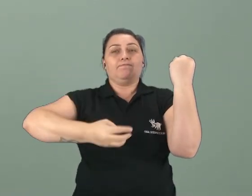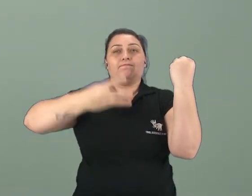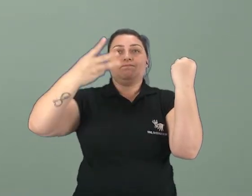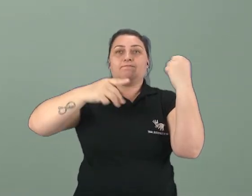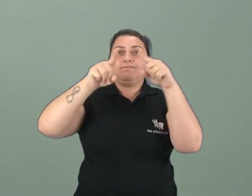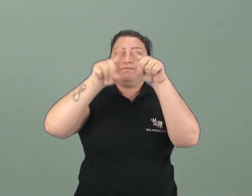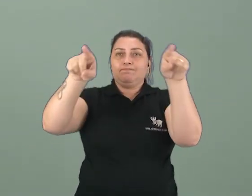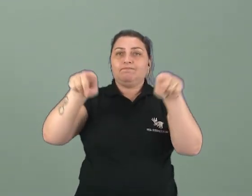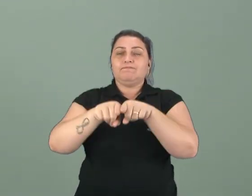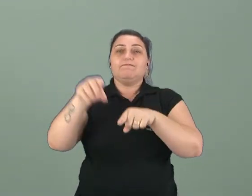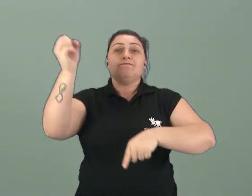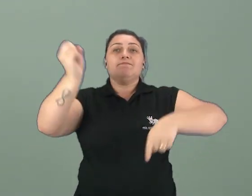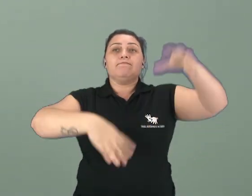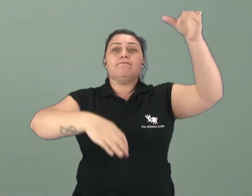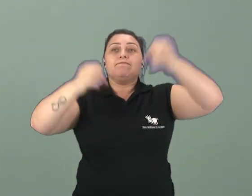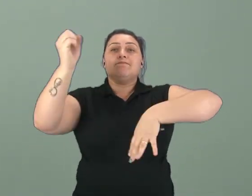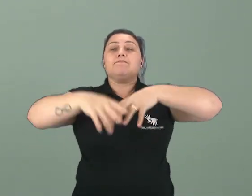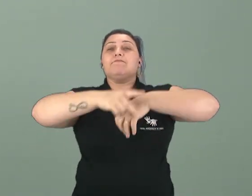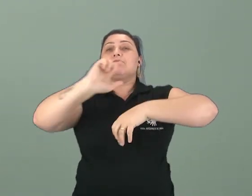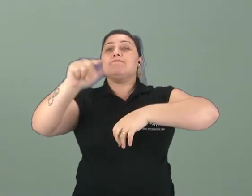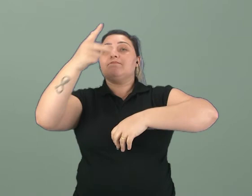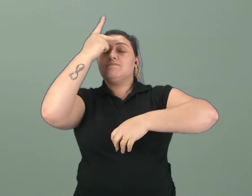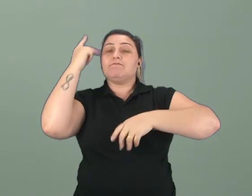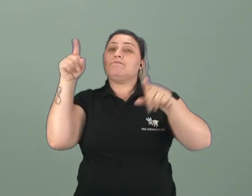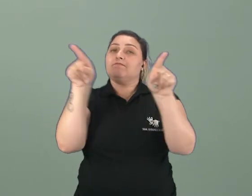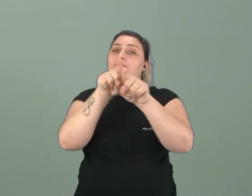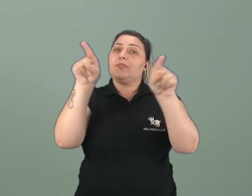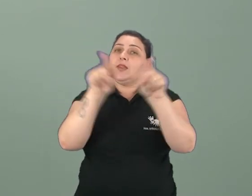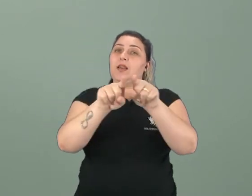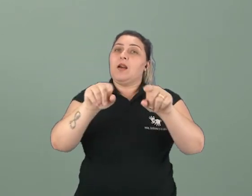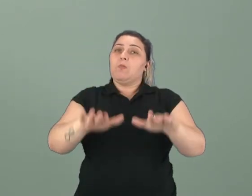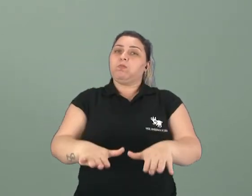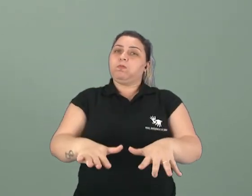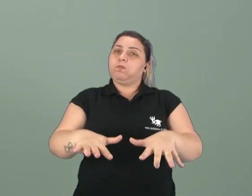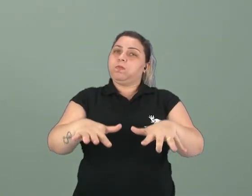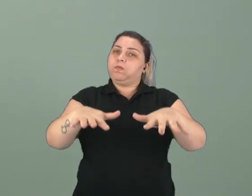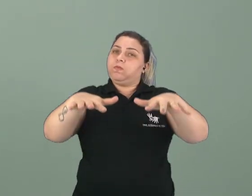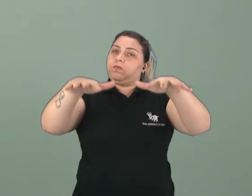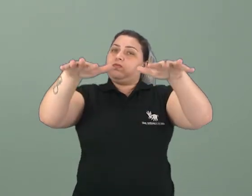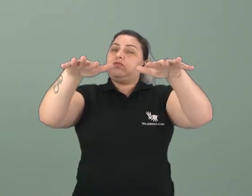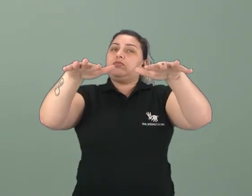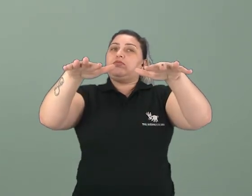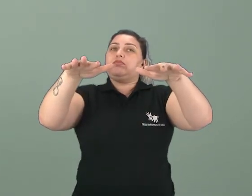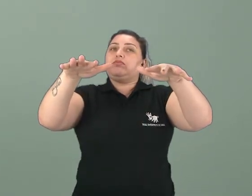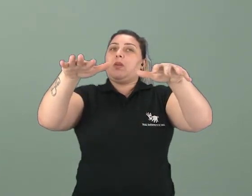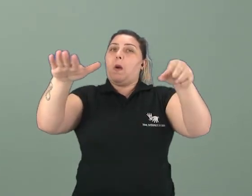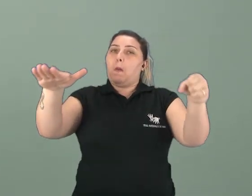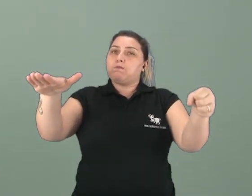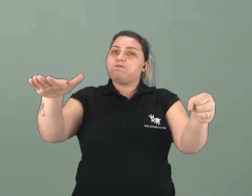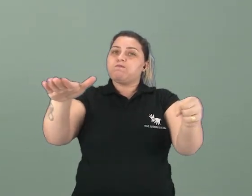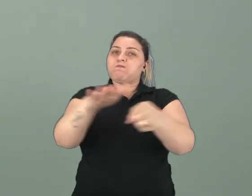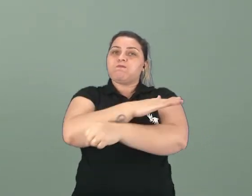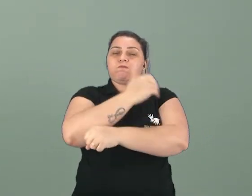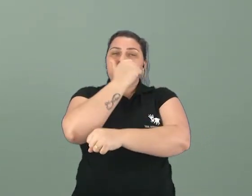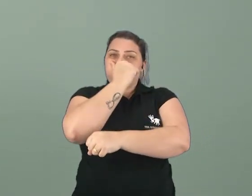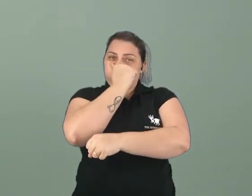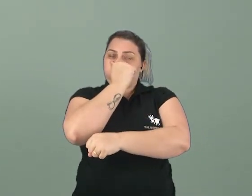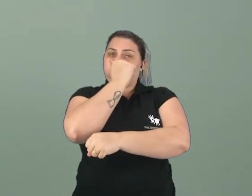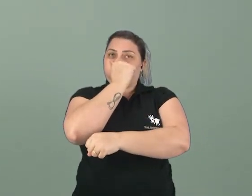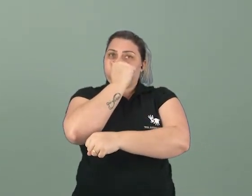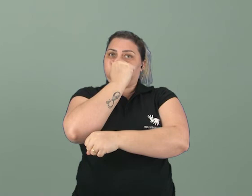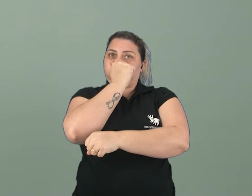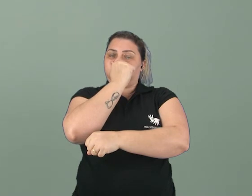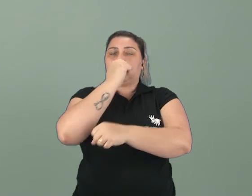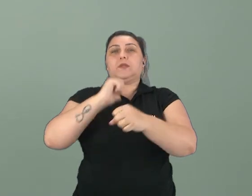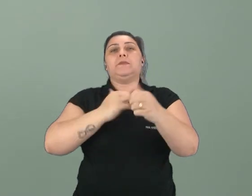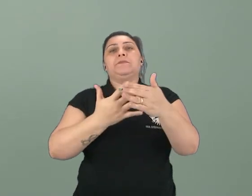foi jogando, outras pessoas também, e o acúmulo disso foi tampando aí, né, as passagens